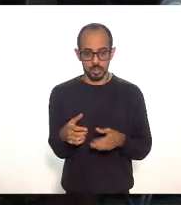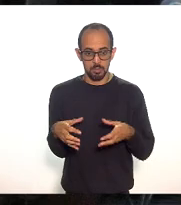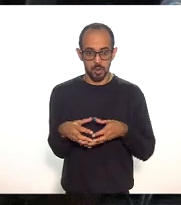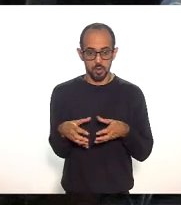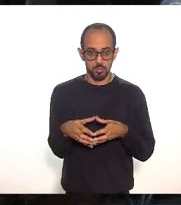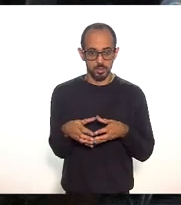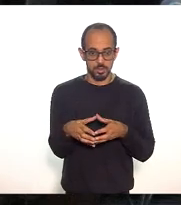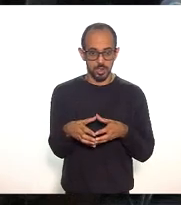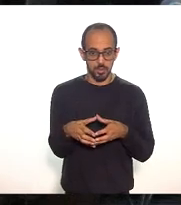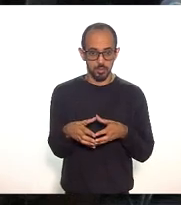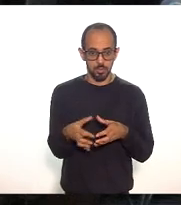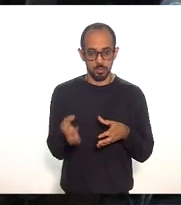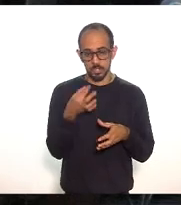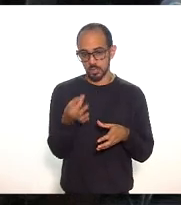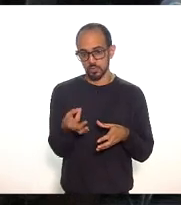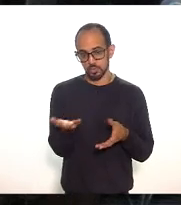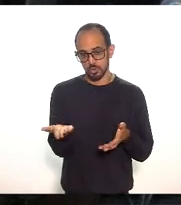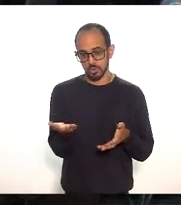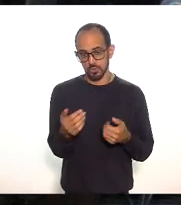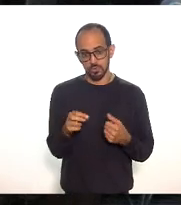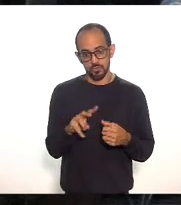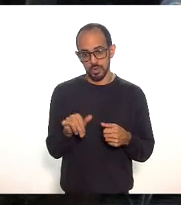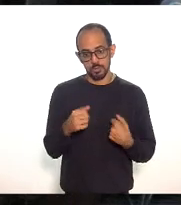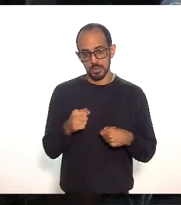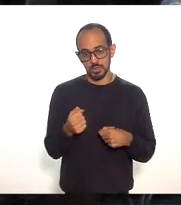para dar parecer, ele vai ter que sair.